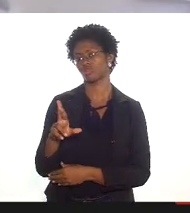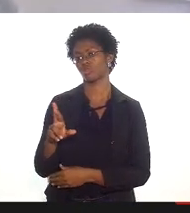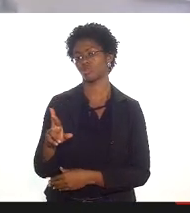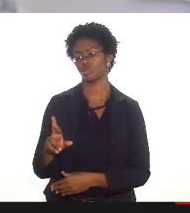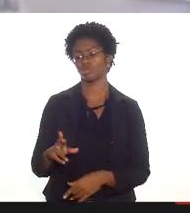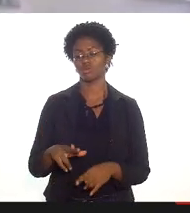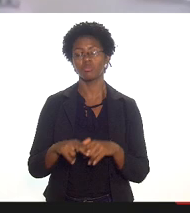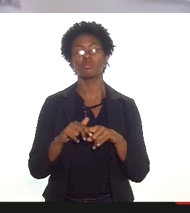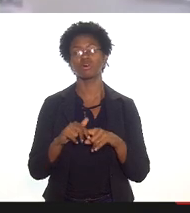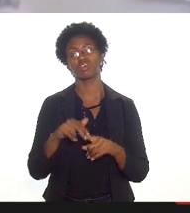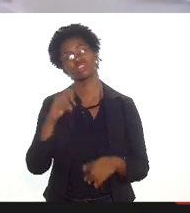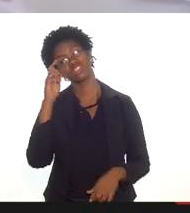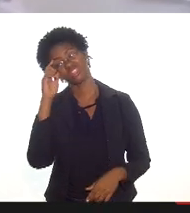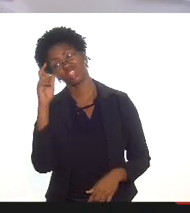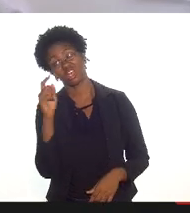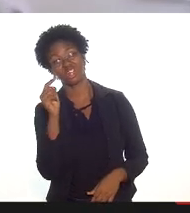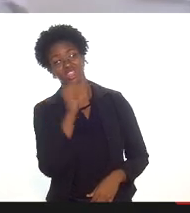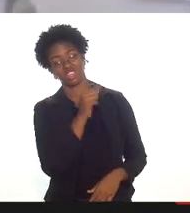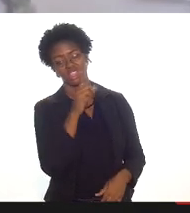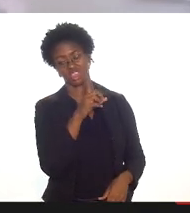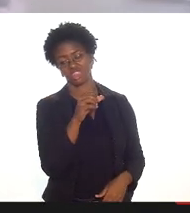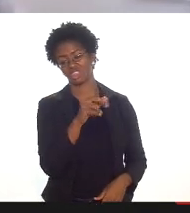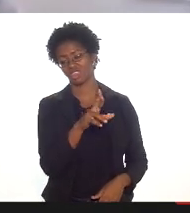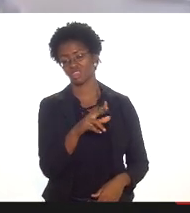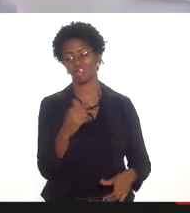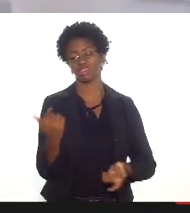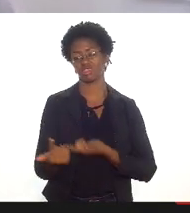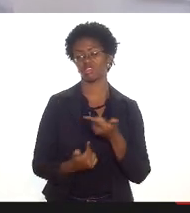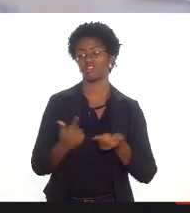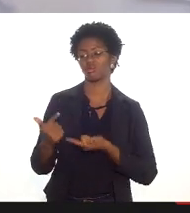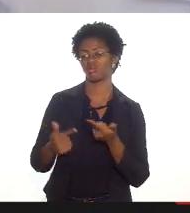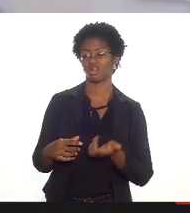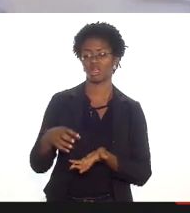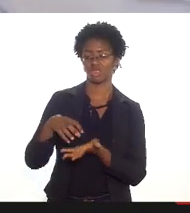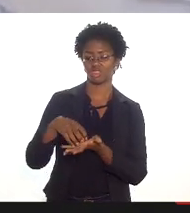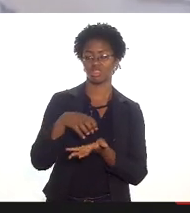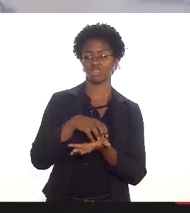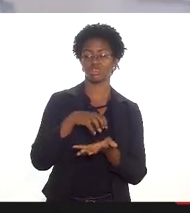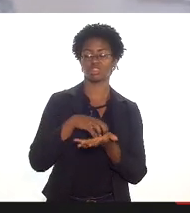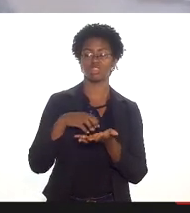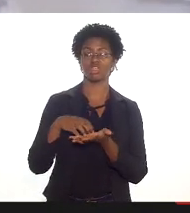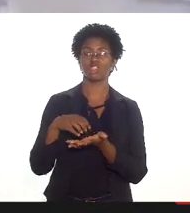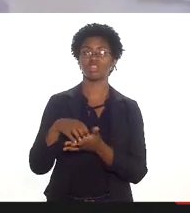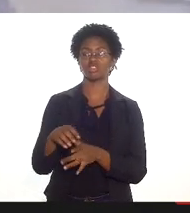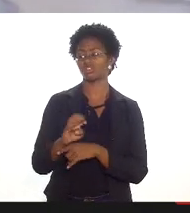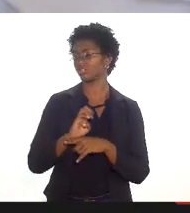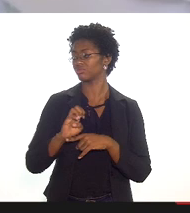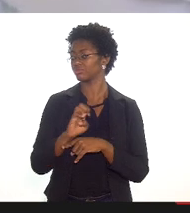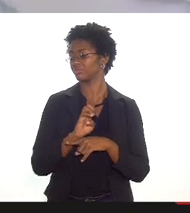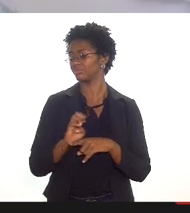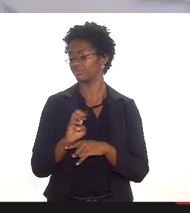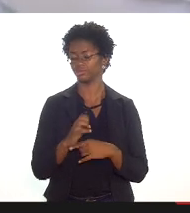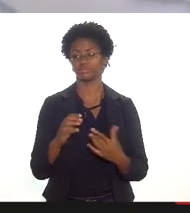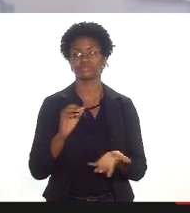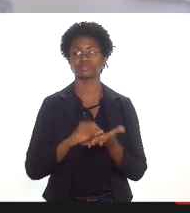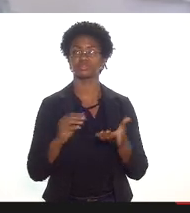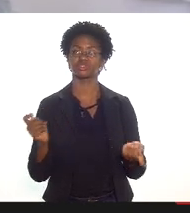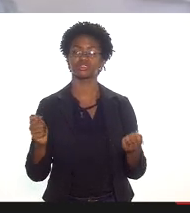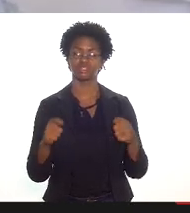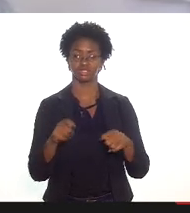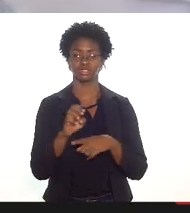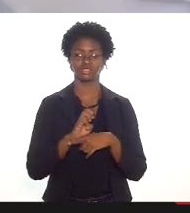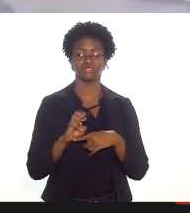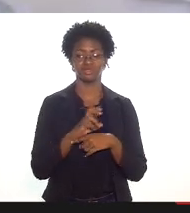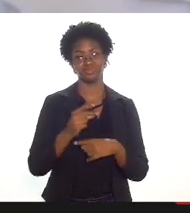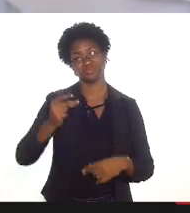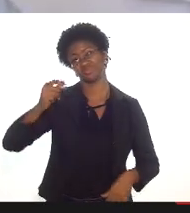esse interesse na rede DOR em operar determinadas unidades de saúde do Estado? A incompetência do Estado é muito grande. Já vem lá